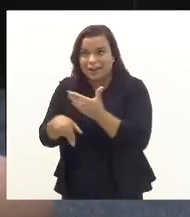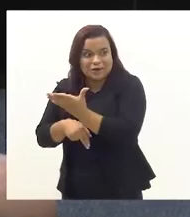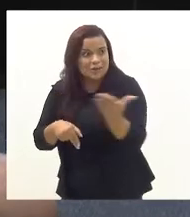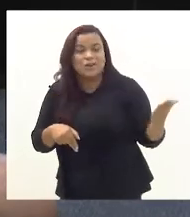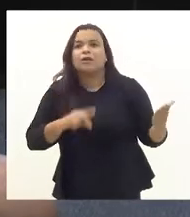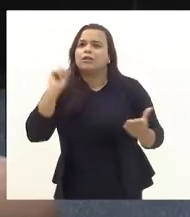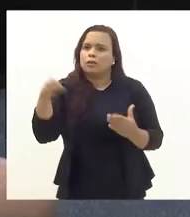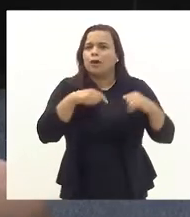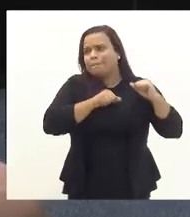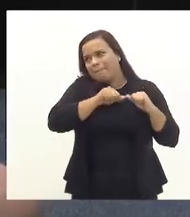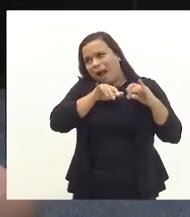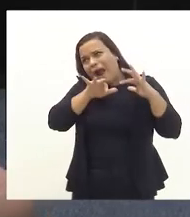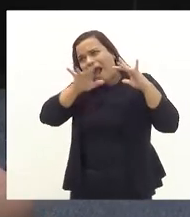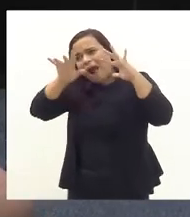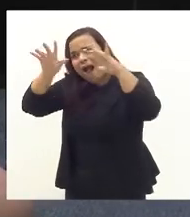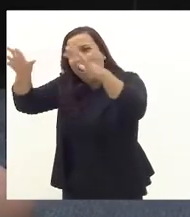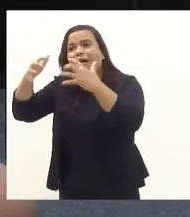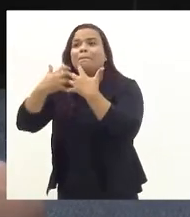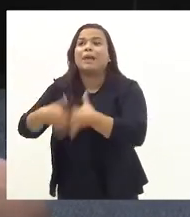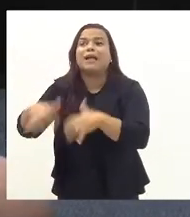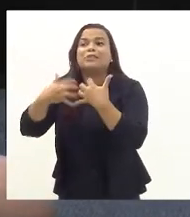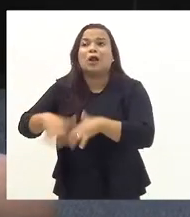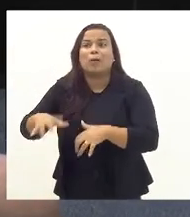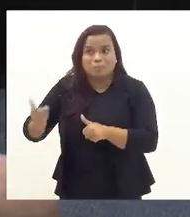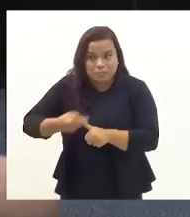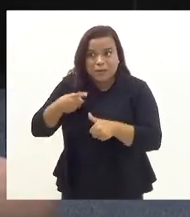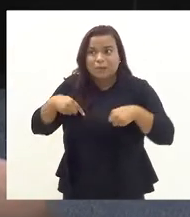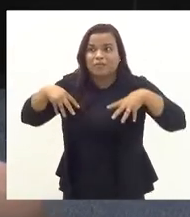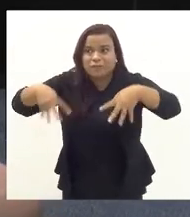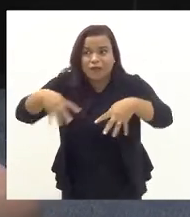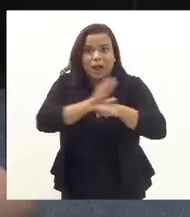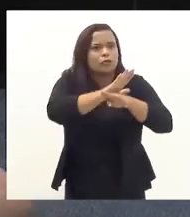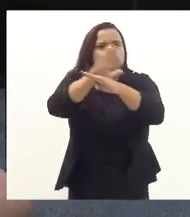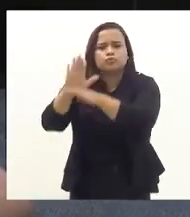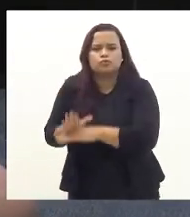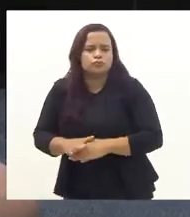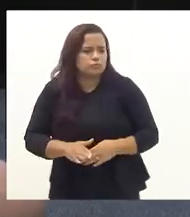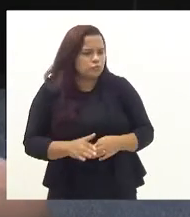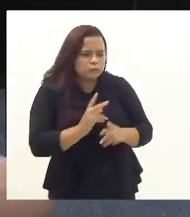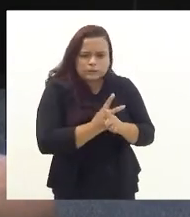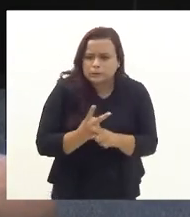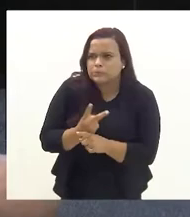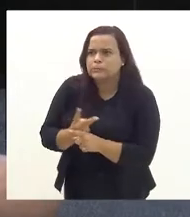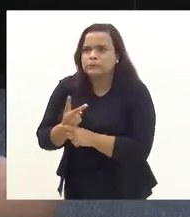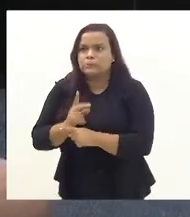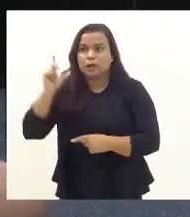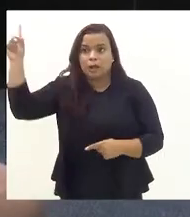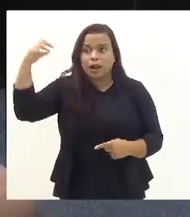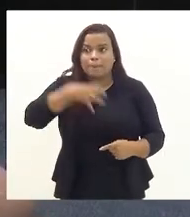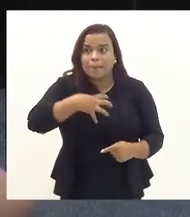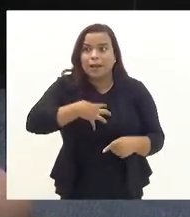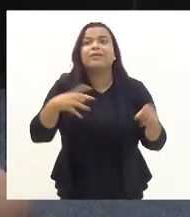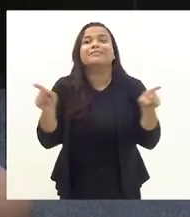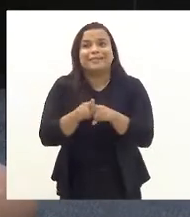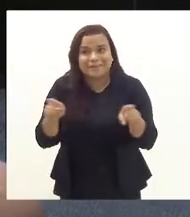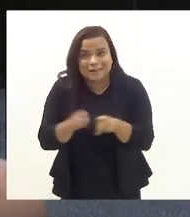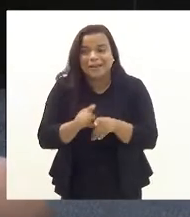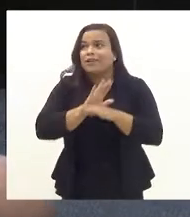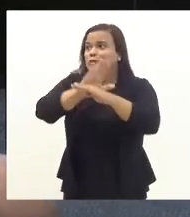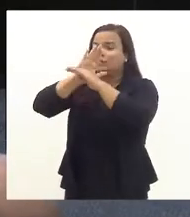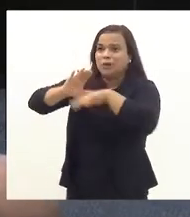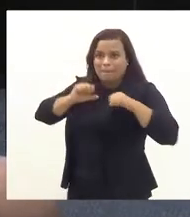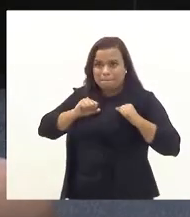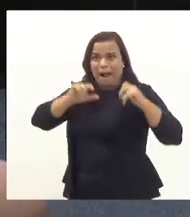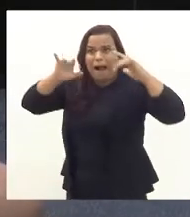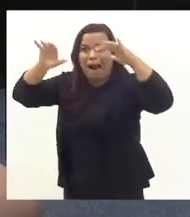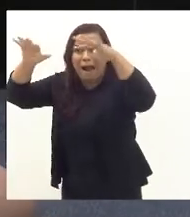lá para Petrópolis. Foram primeiro frente de linha lá ajudar o povo. Na Bahia, foram todas as